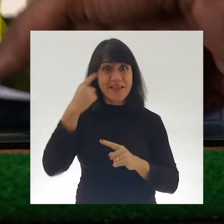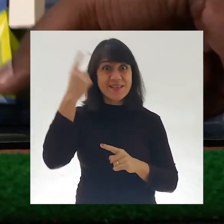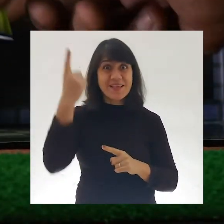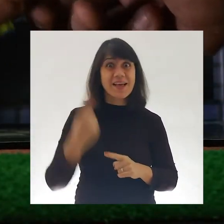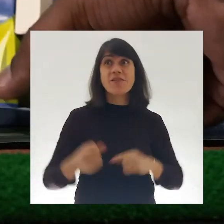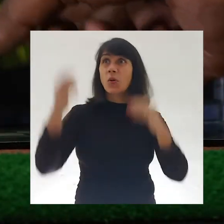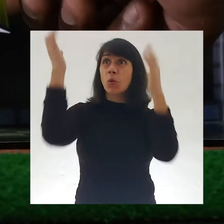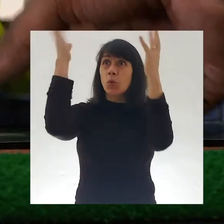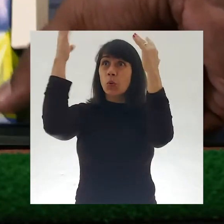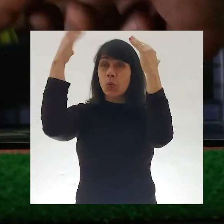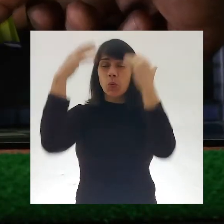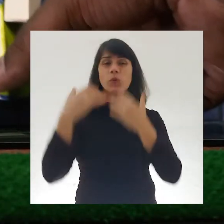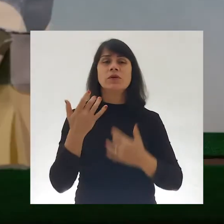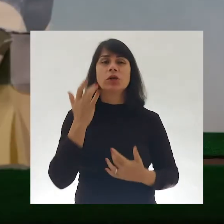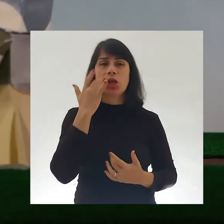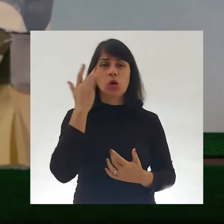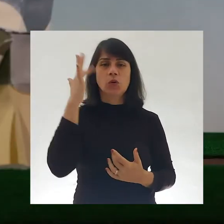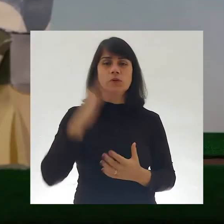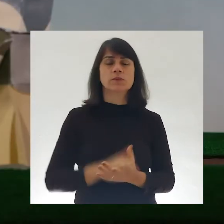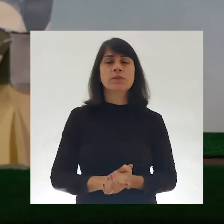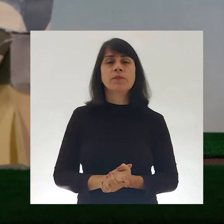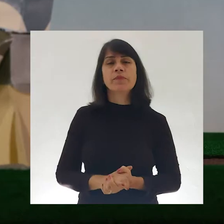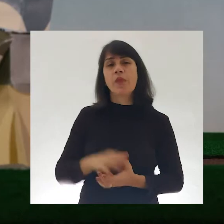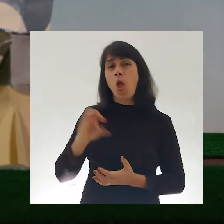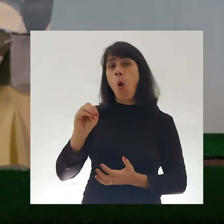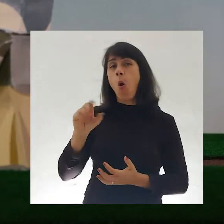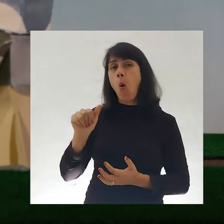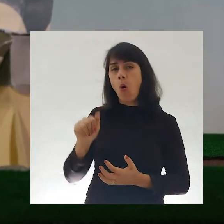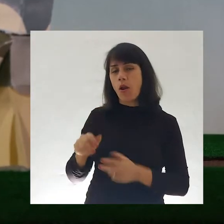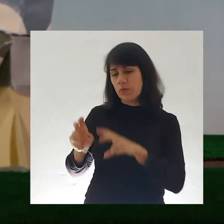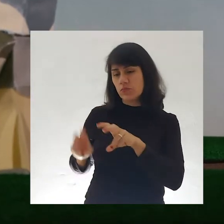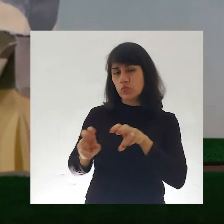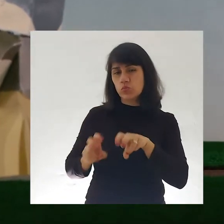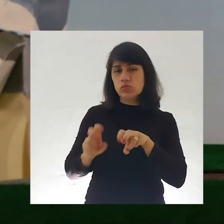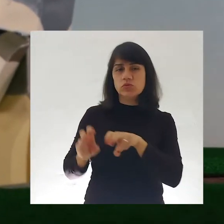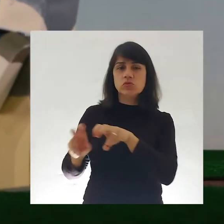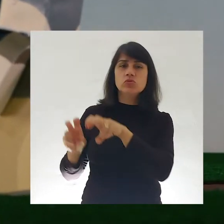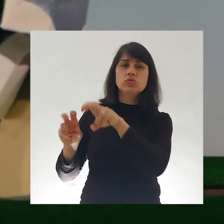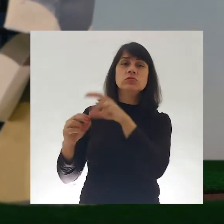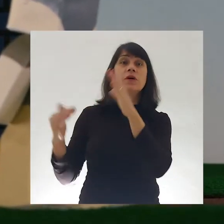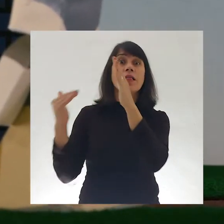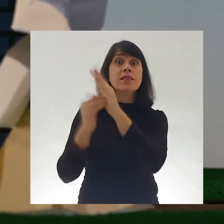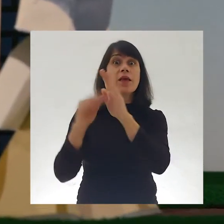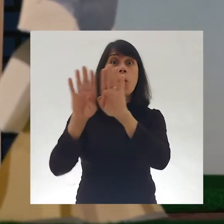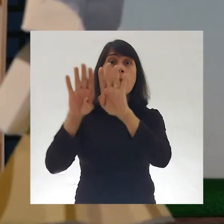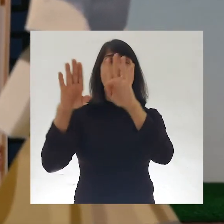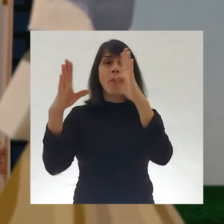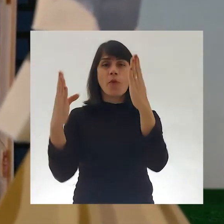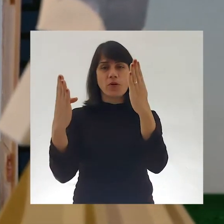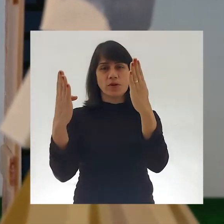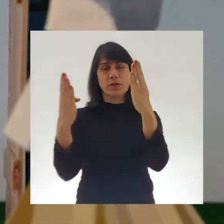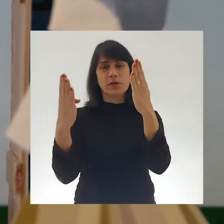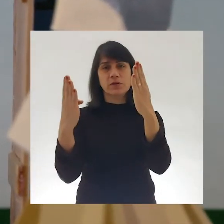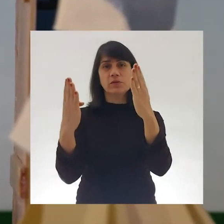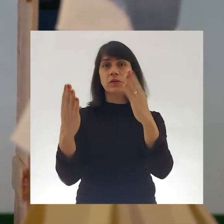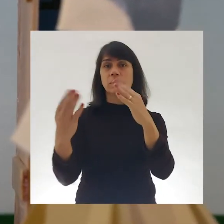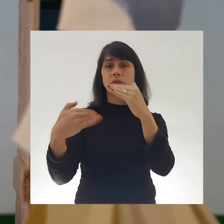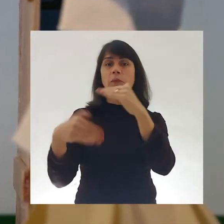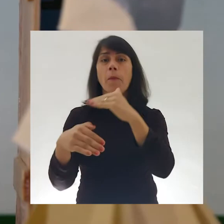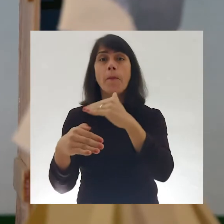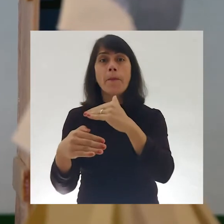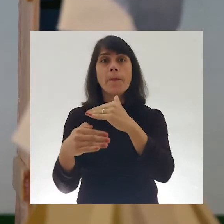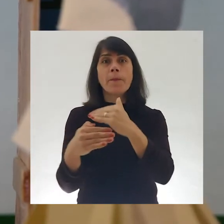a chuva de ouro. Dona Ola levou a jovem até o portão, e quando ela estava debaixo